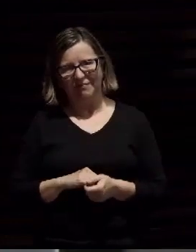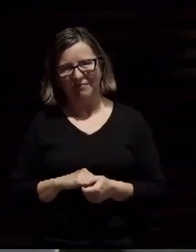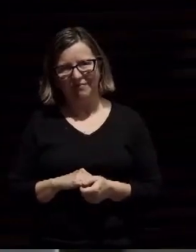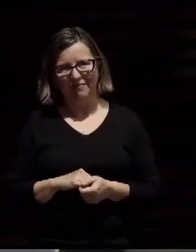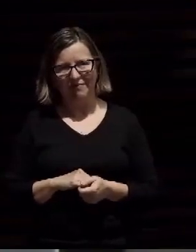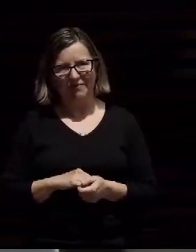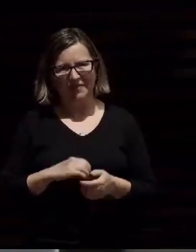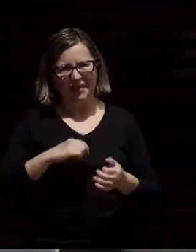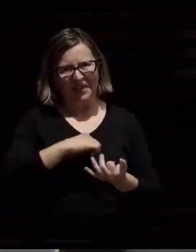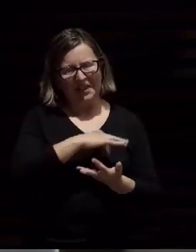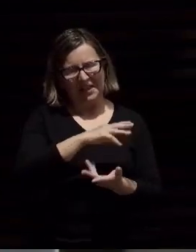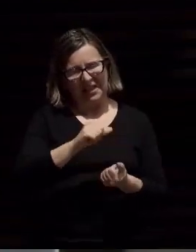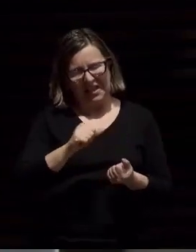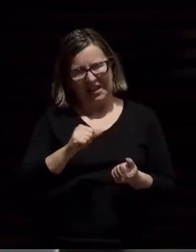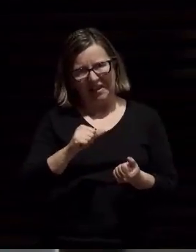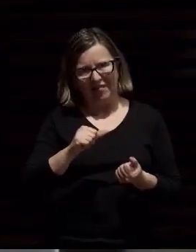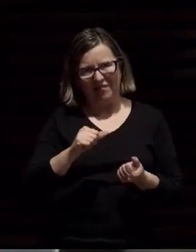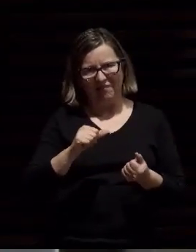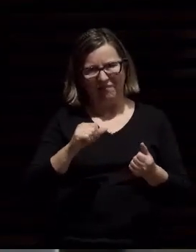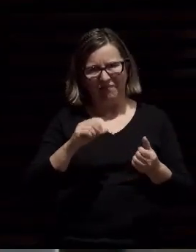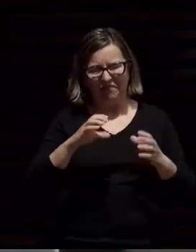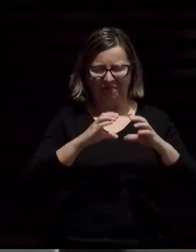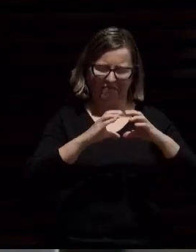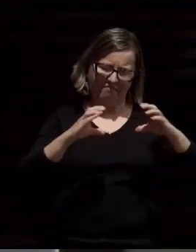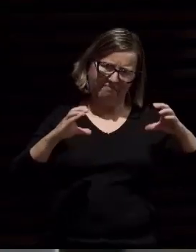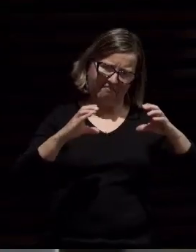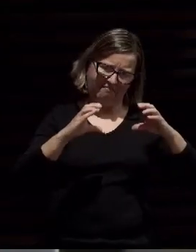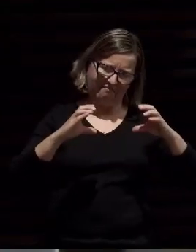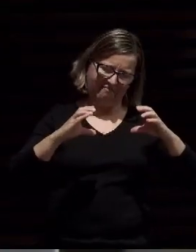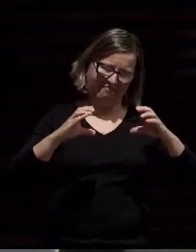era mais elíptica.